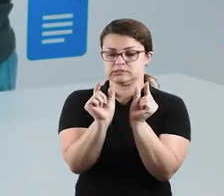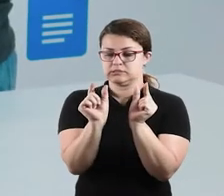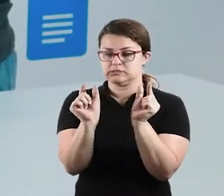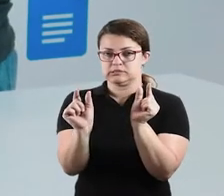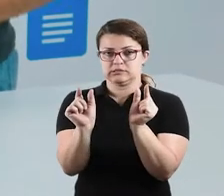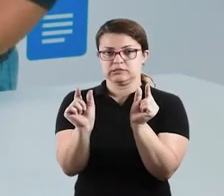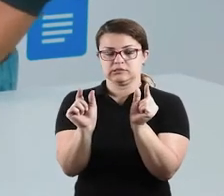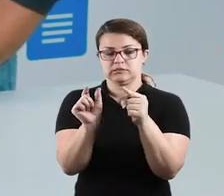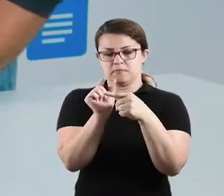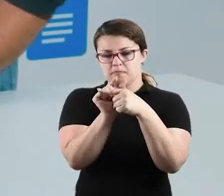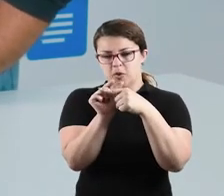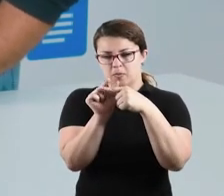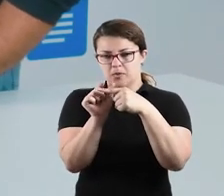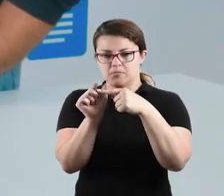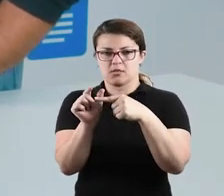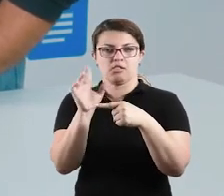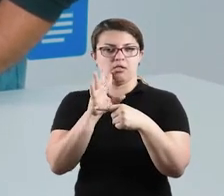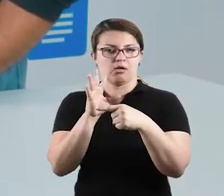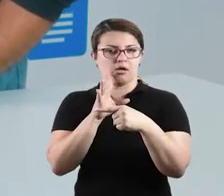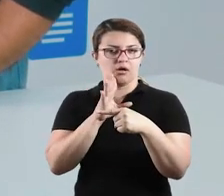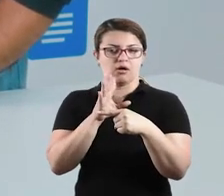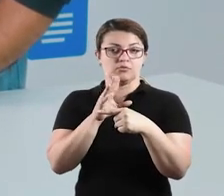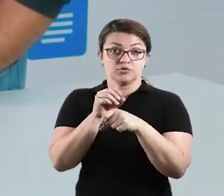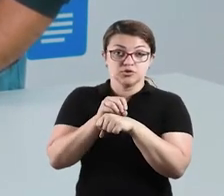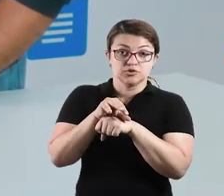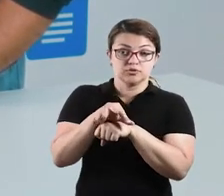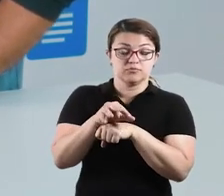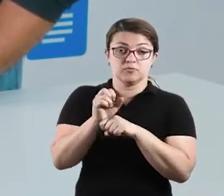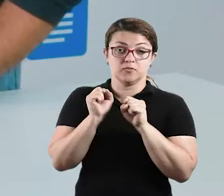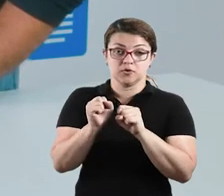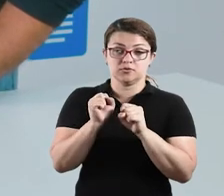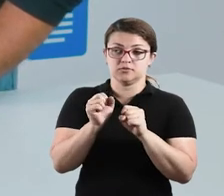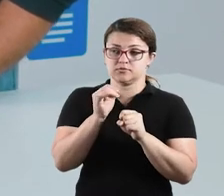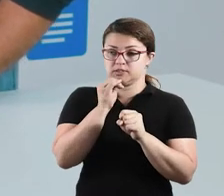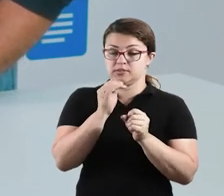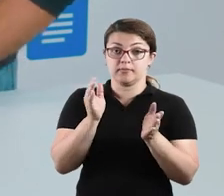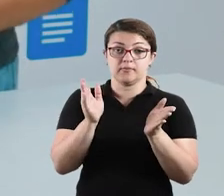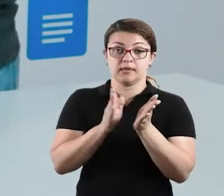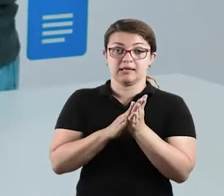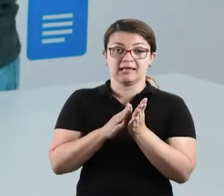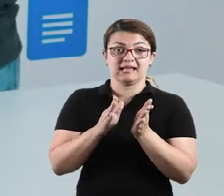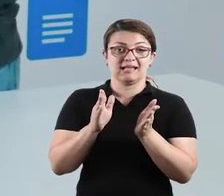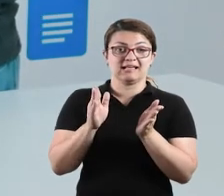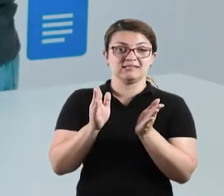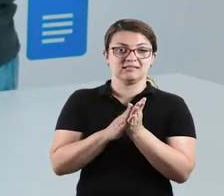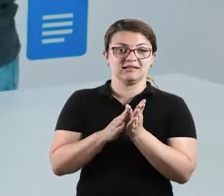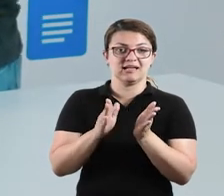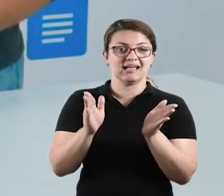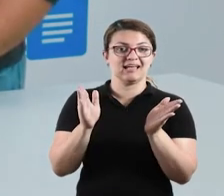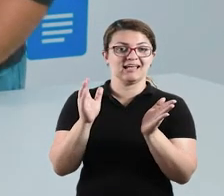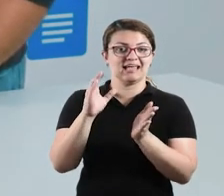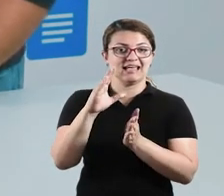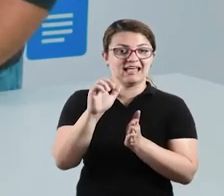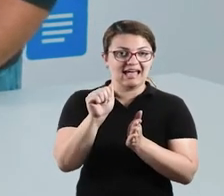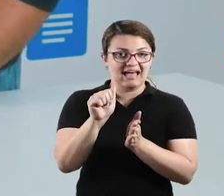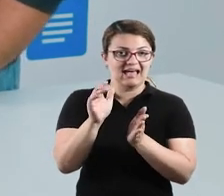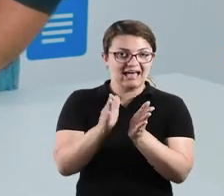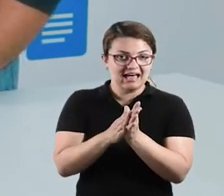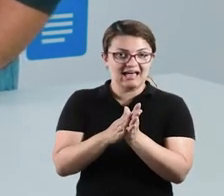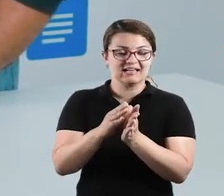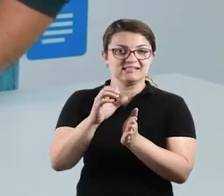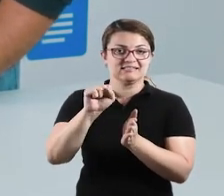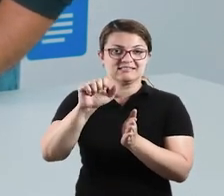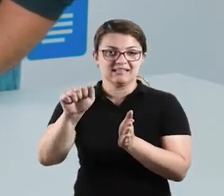aí eu vou te dar duas dicas bem legal. Você pode, por exemplo, bater palma. Casa, casa. Duas